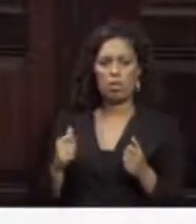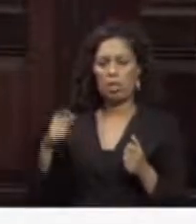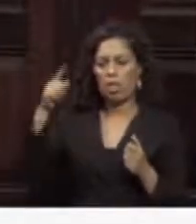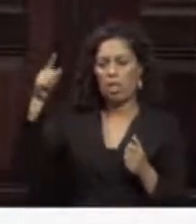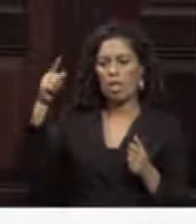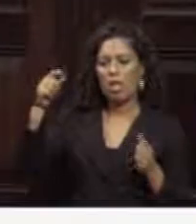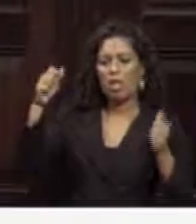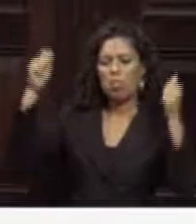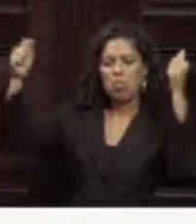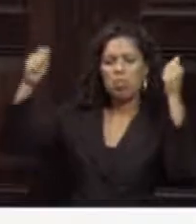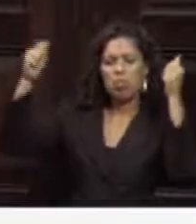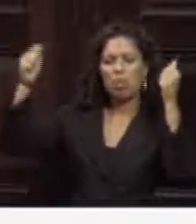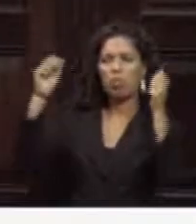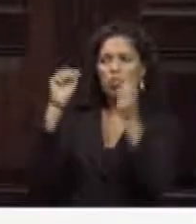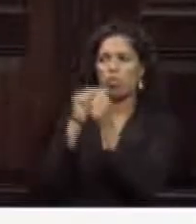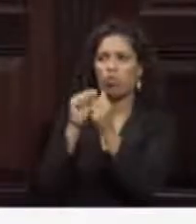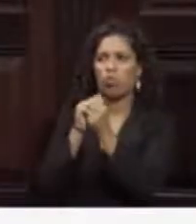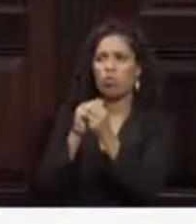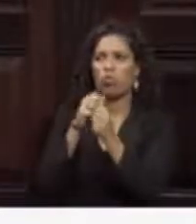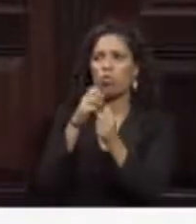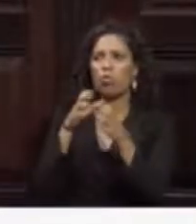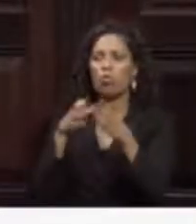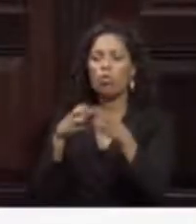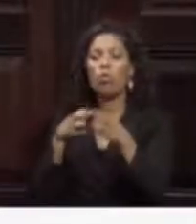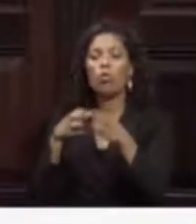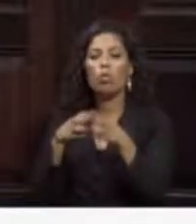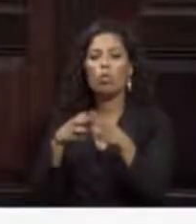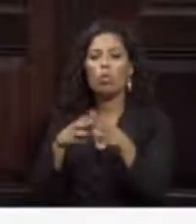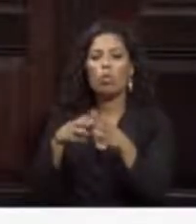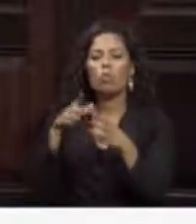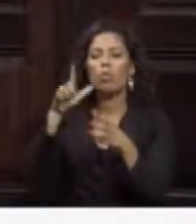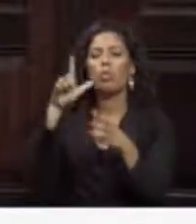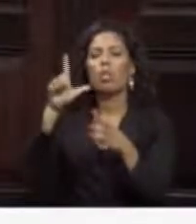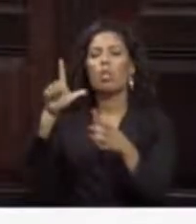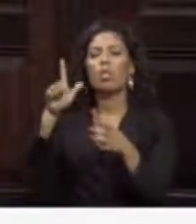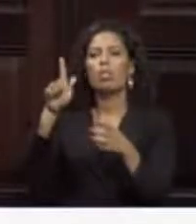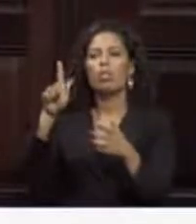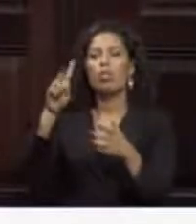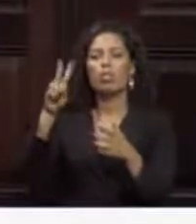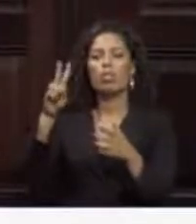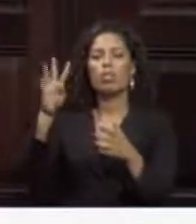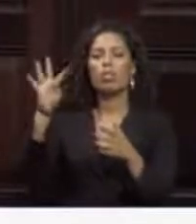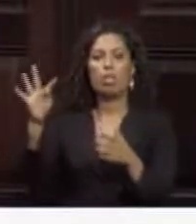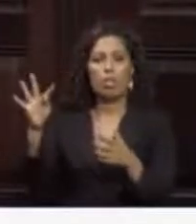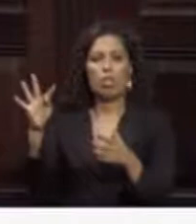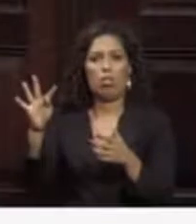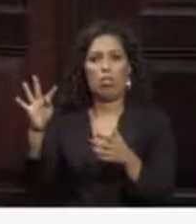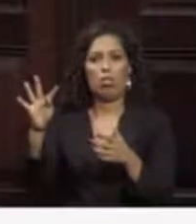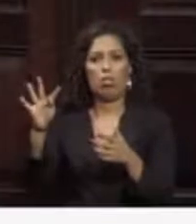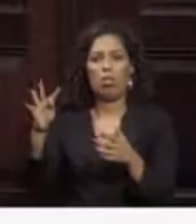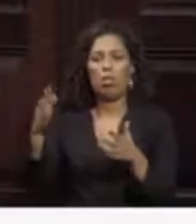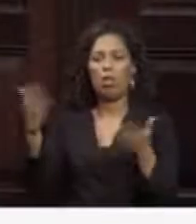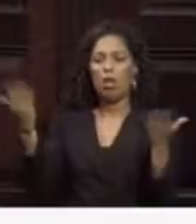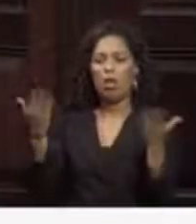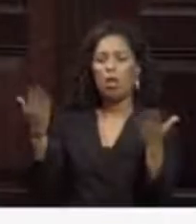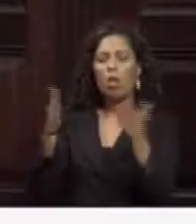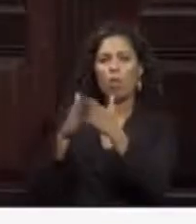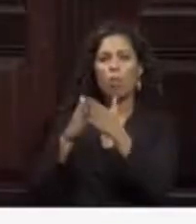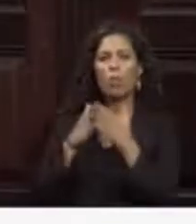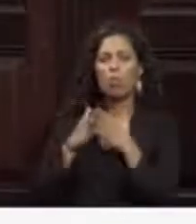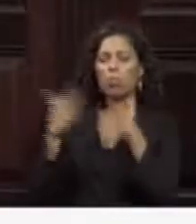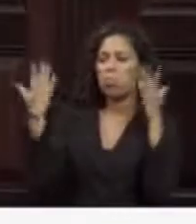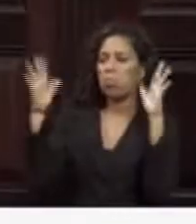em Copacabana, lutando contra o preconceito. Então eu peço aqui, nesse momento, uma salva de palmas